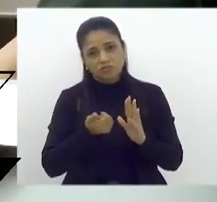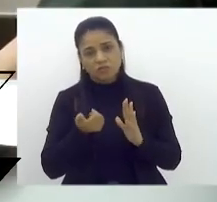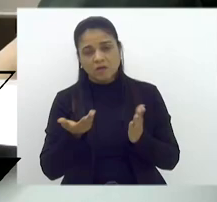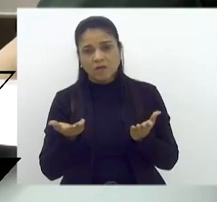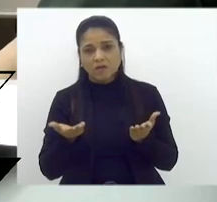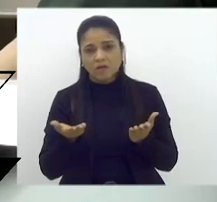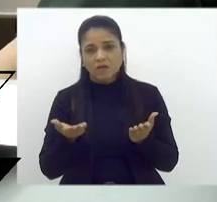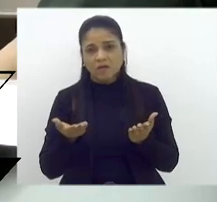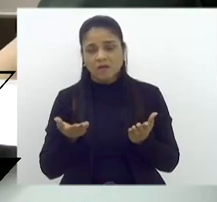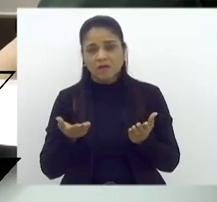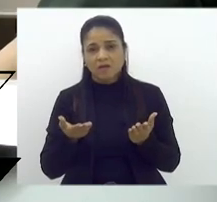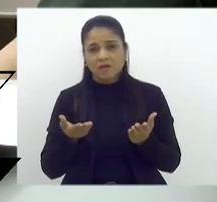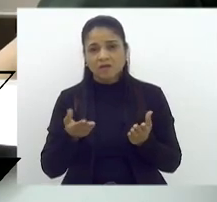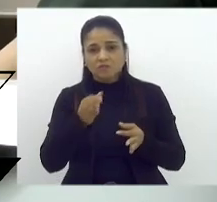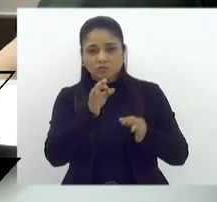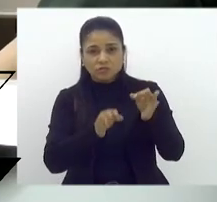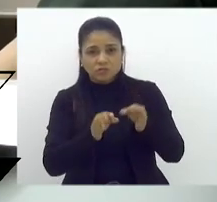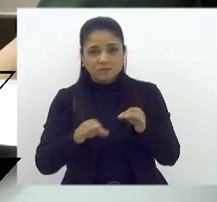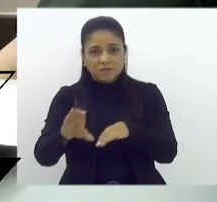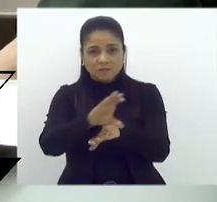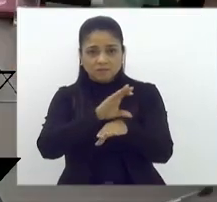pela juridicidade com emendas.